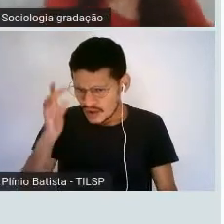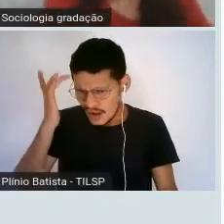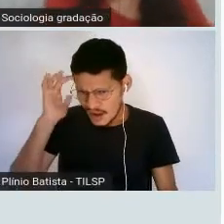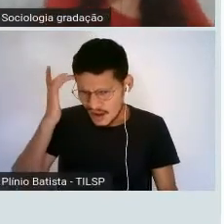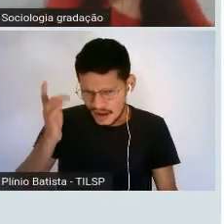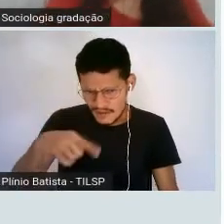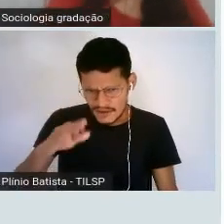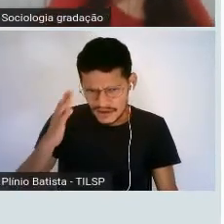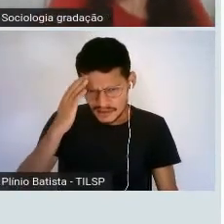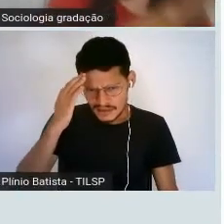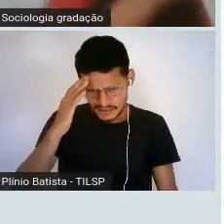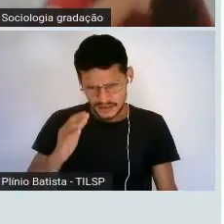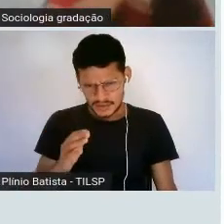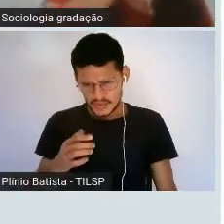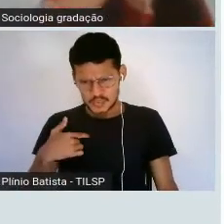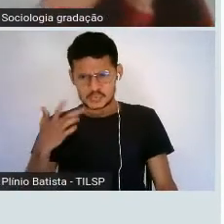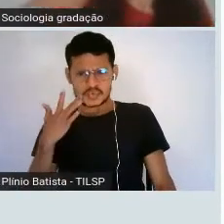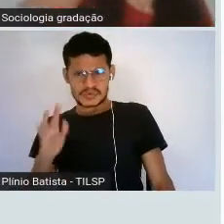rápido.